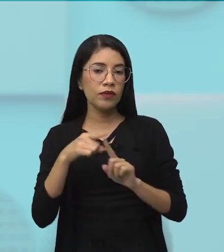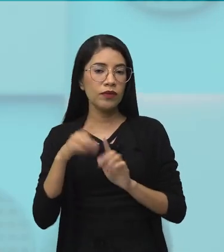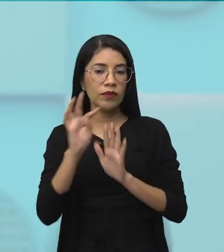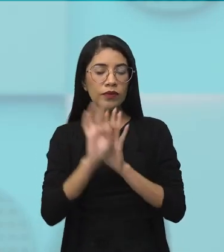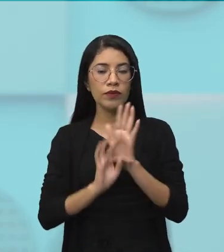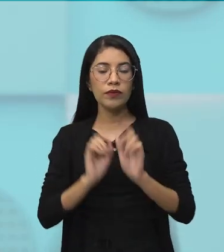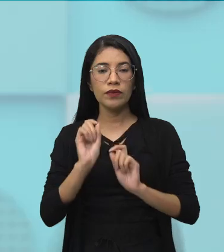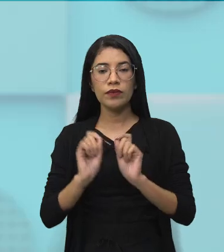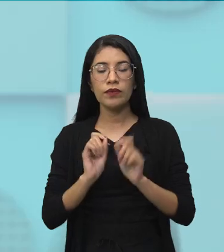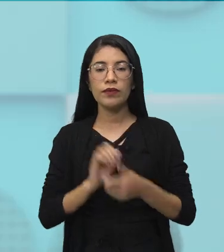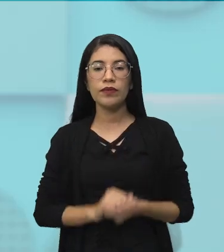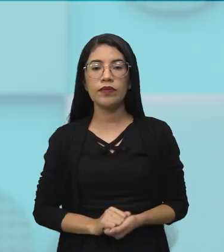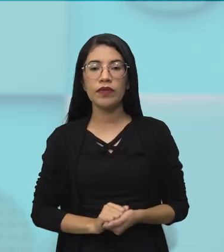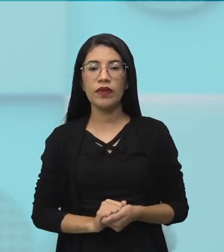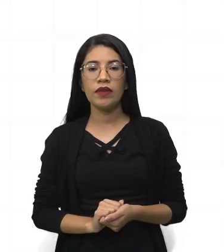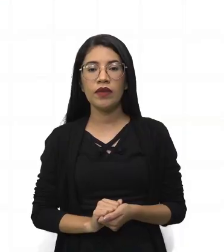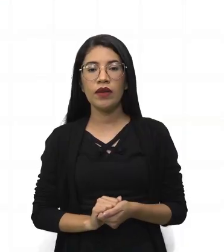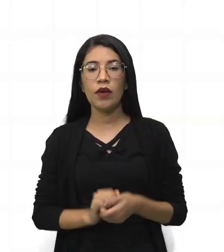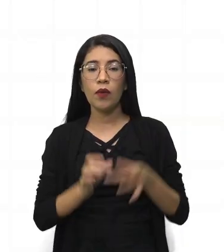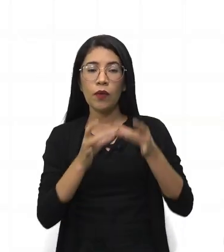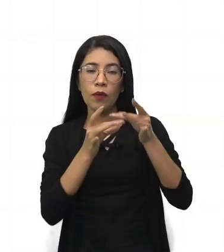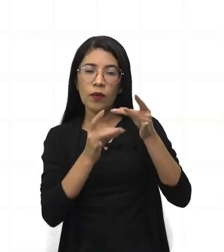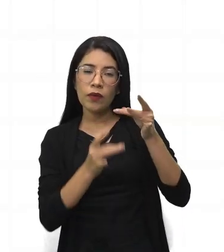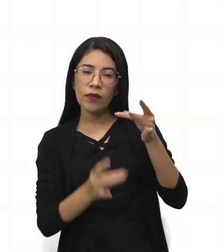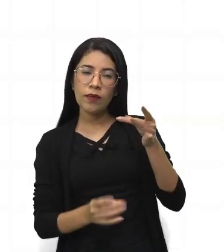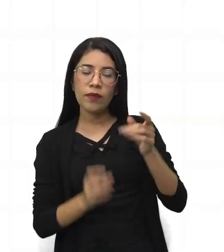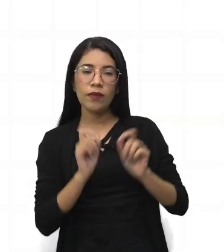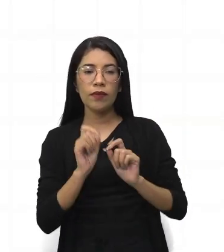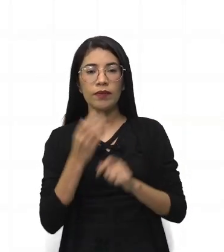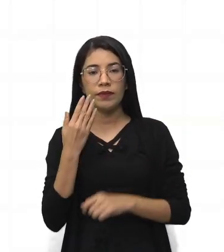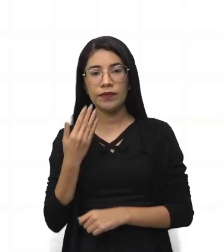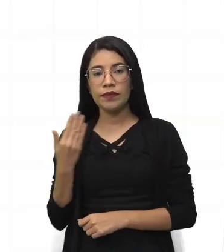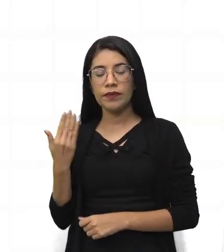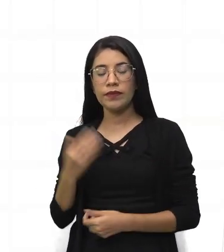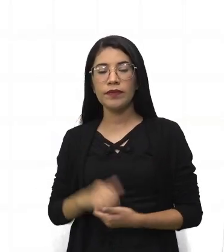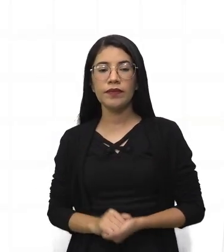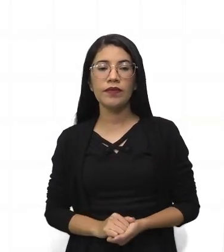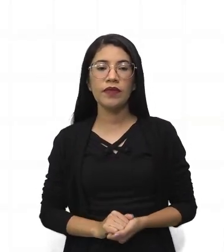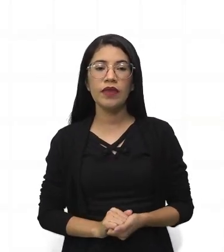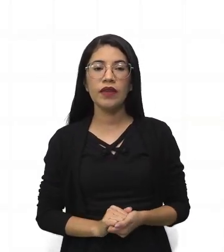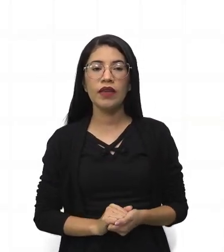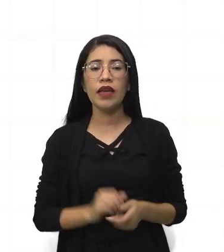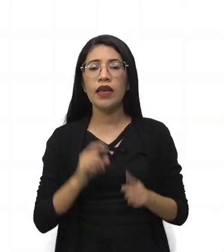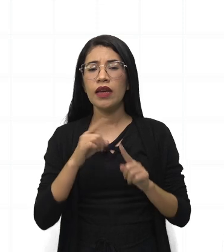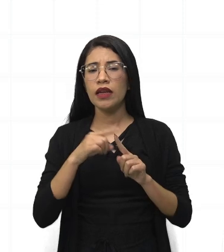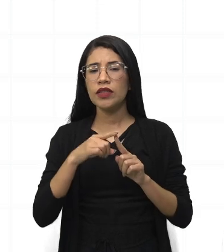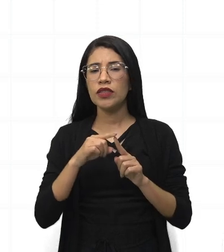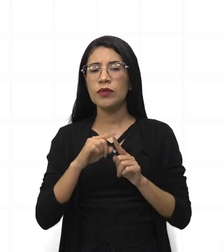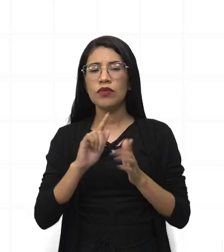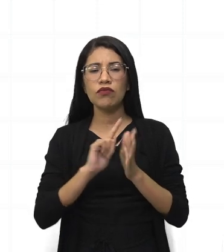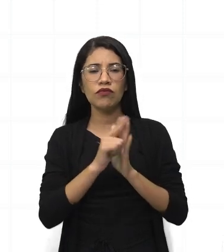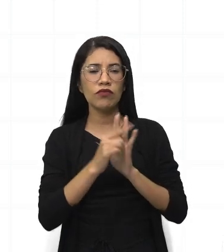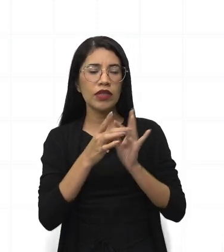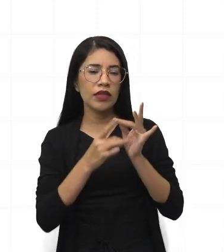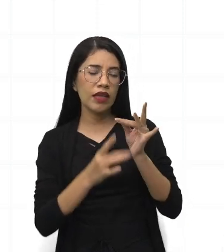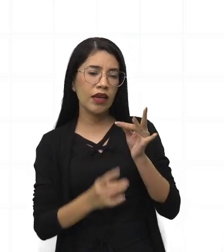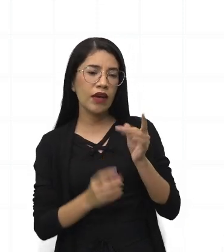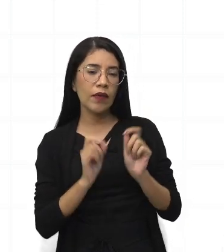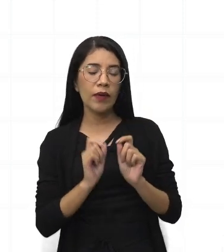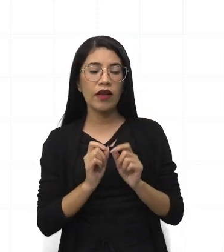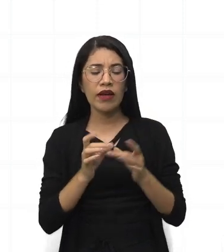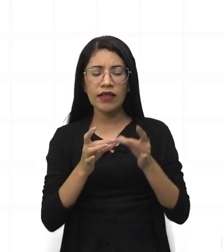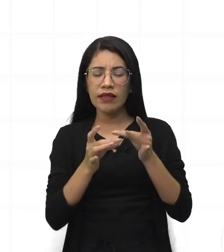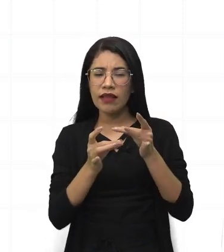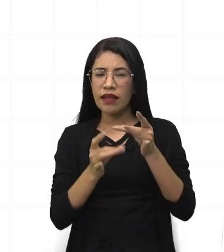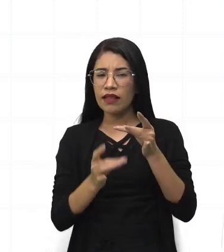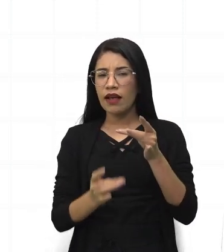textual, que é o tipo descritivo. Vejam só. O tipo descritivo, nesse texto, ele vai